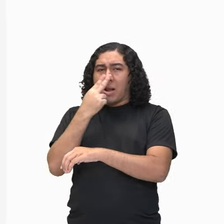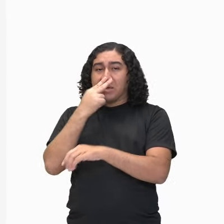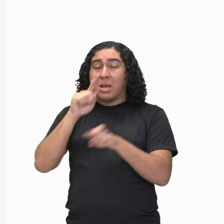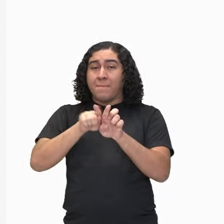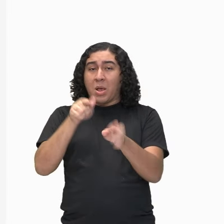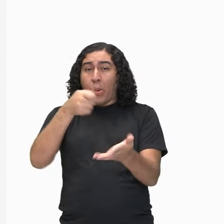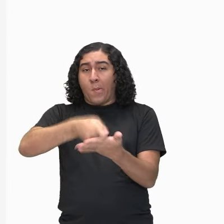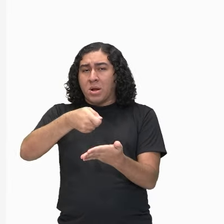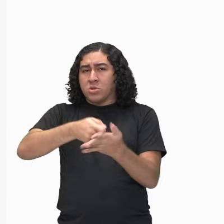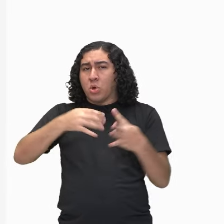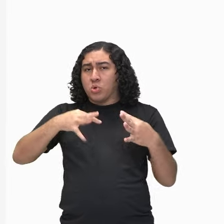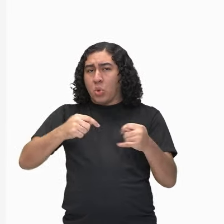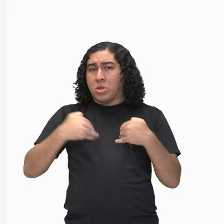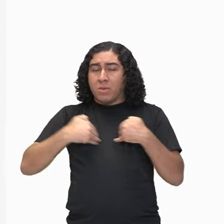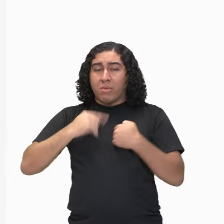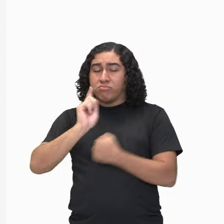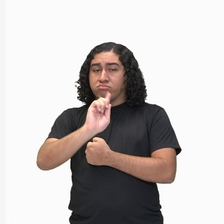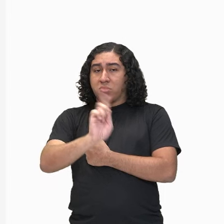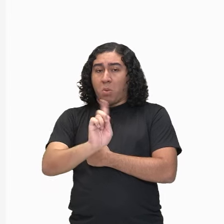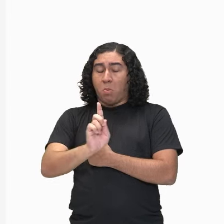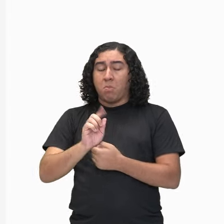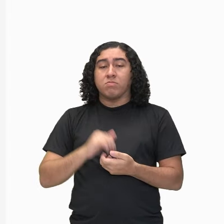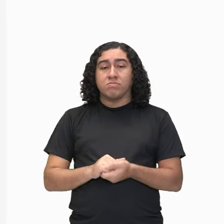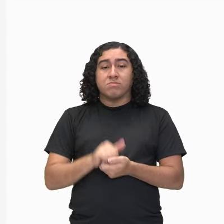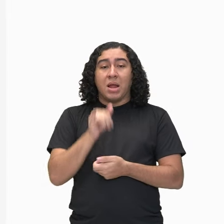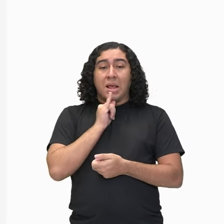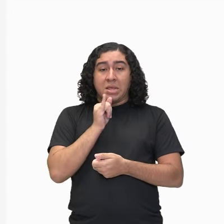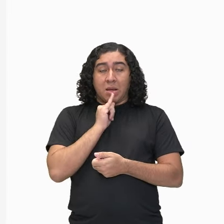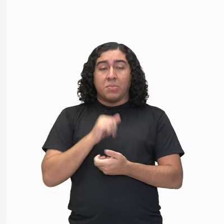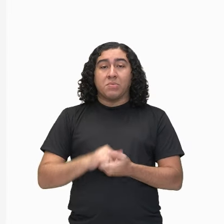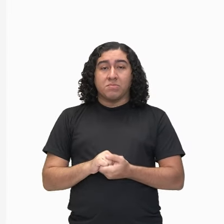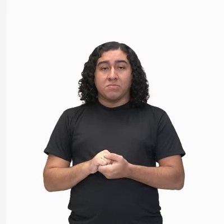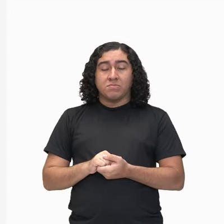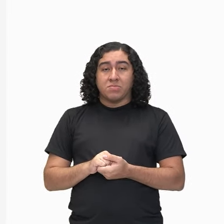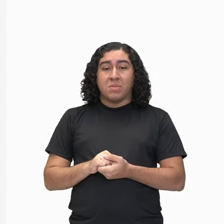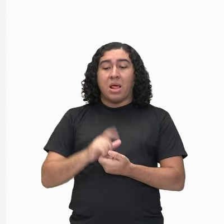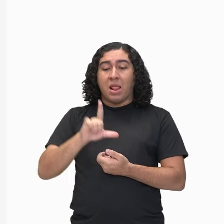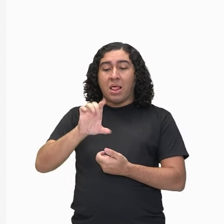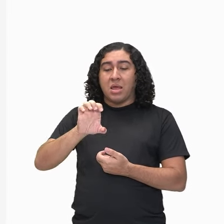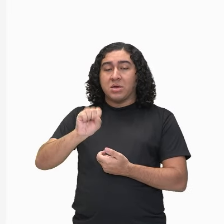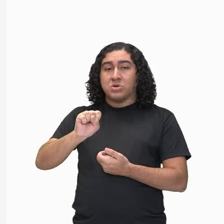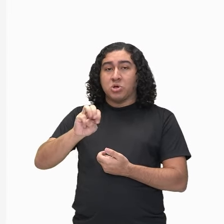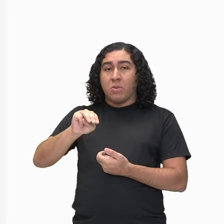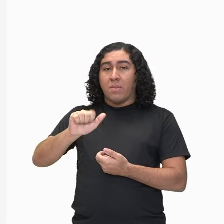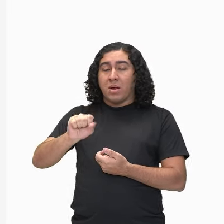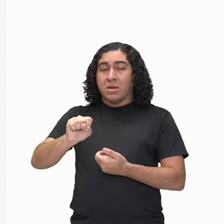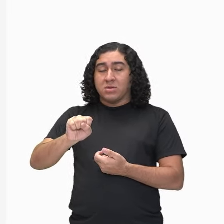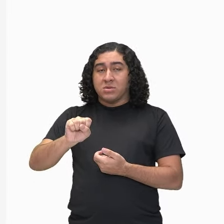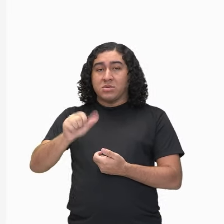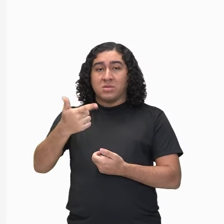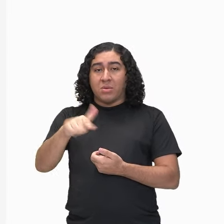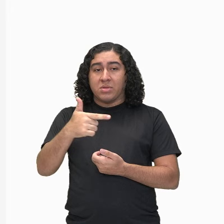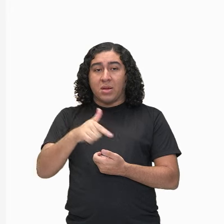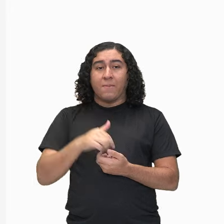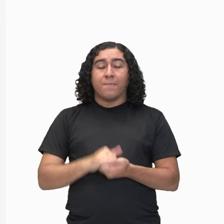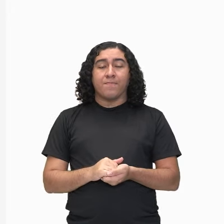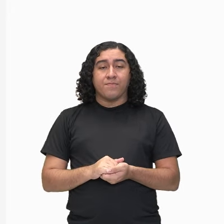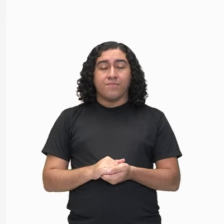para todas as espécies desse grupo. Por exemplo, as lesmas não possuem. Outro grupo